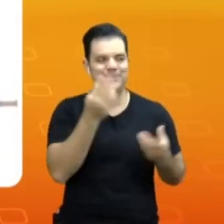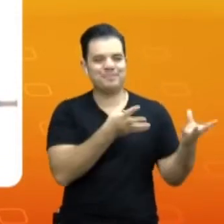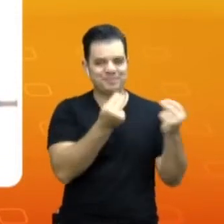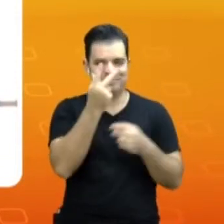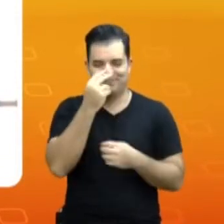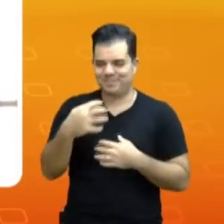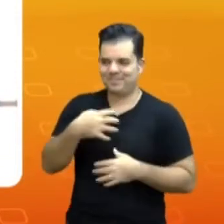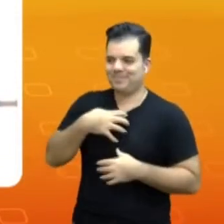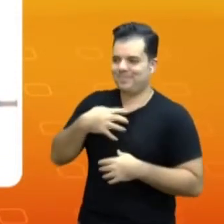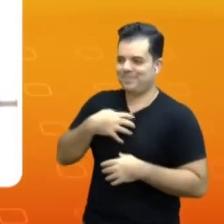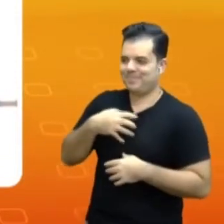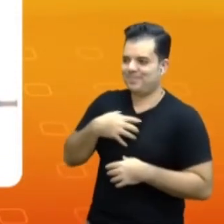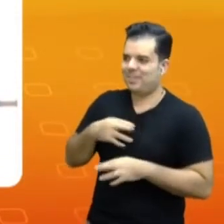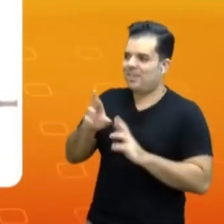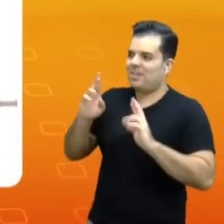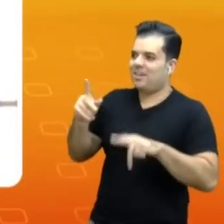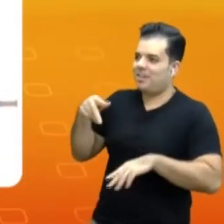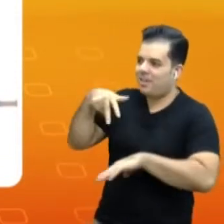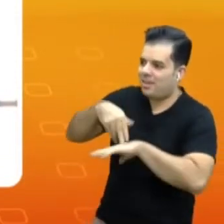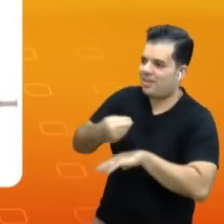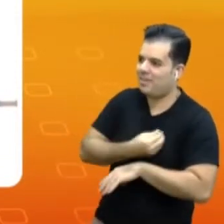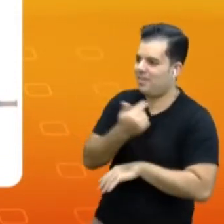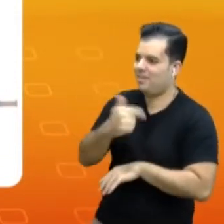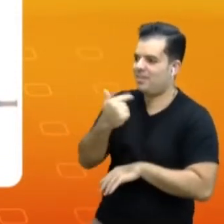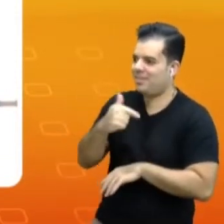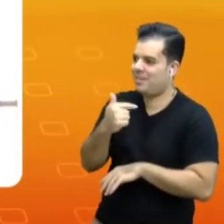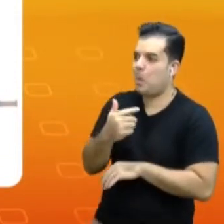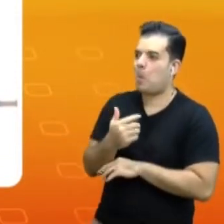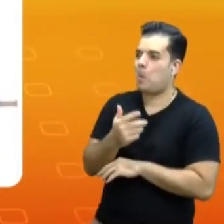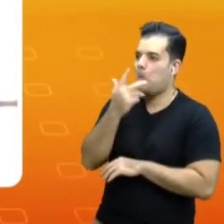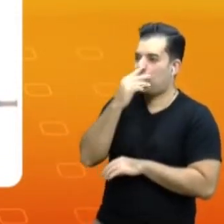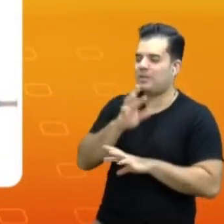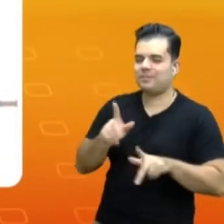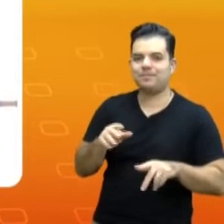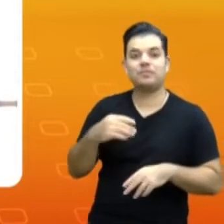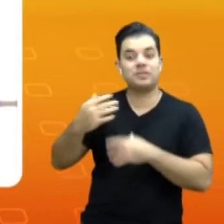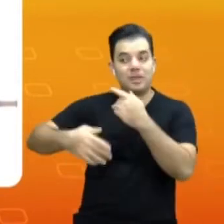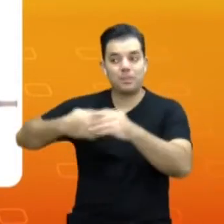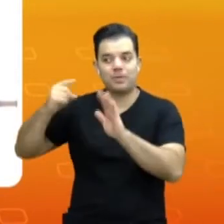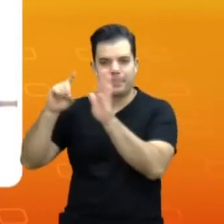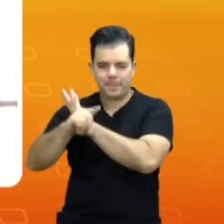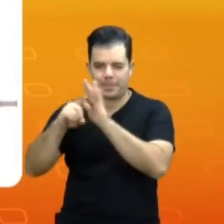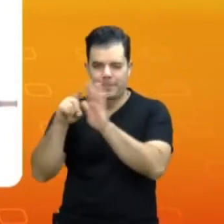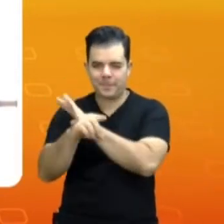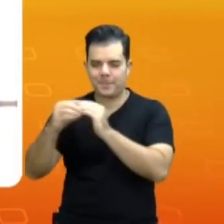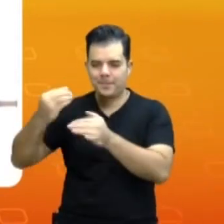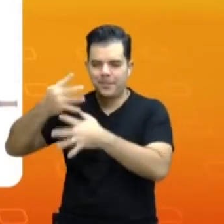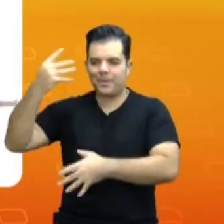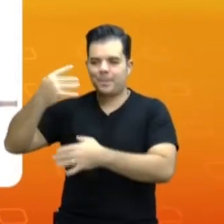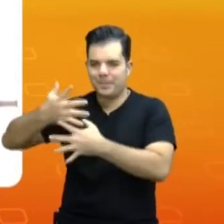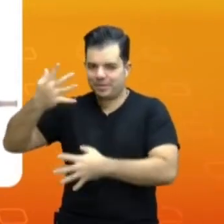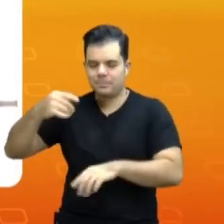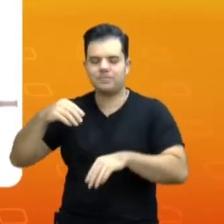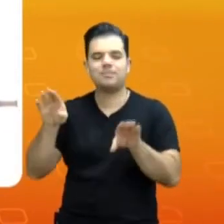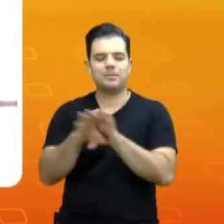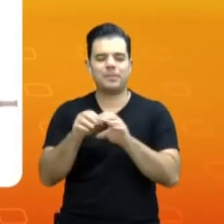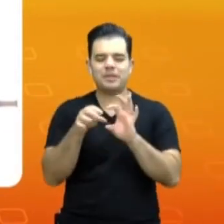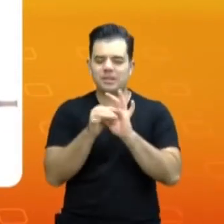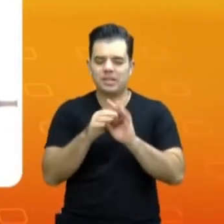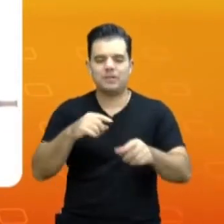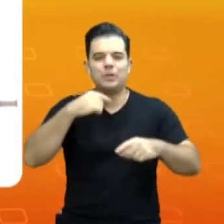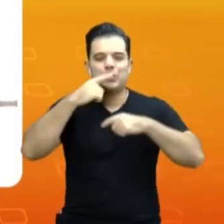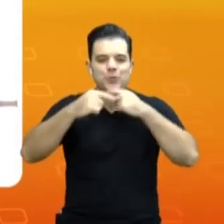né? Daqui a pouquinho a gente vai trazer mais perguntas e o pessoal pode continuar mandando as dúvidas aqui no nosso